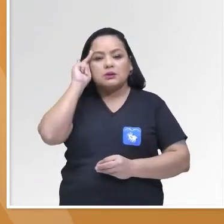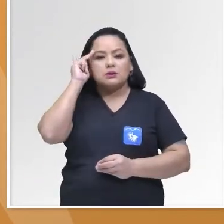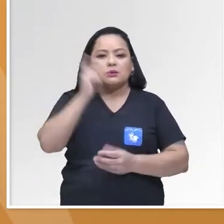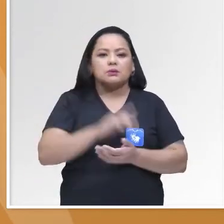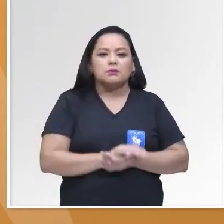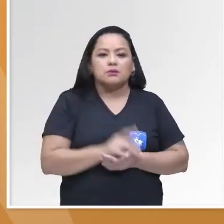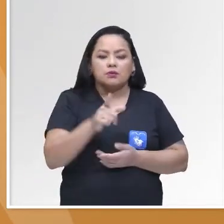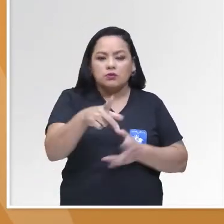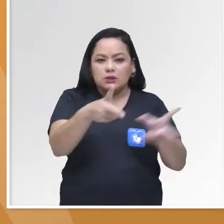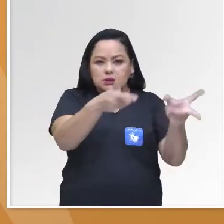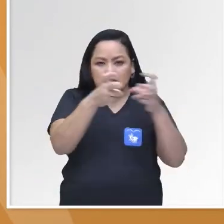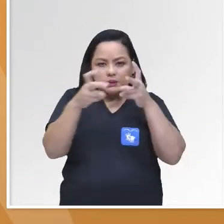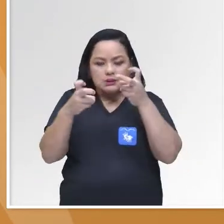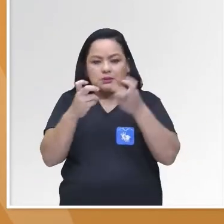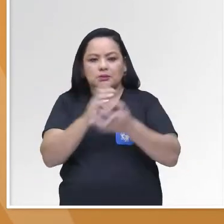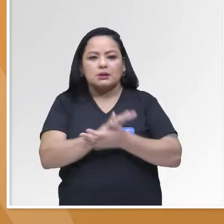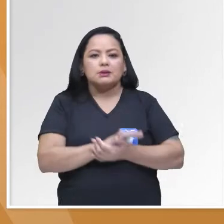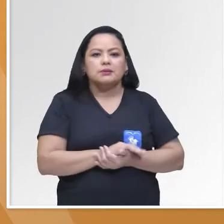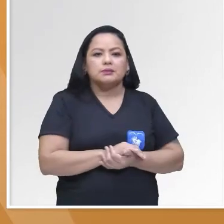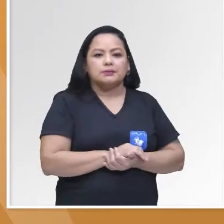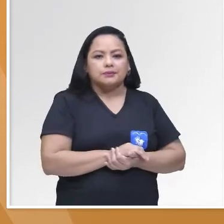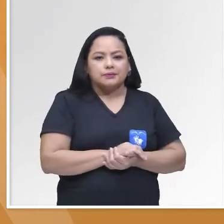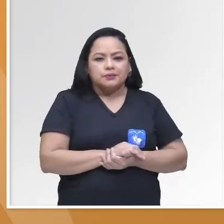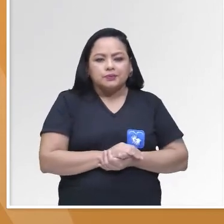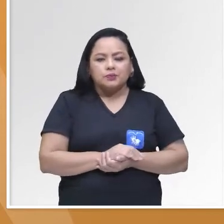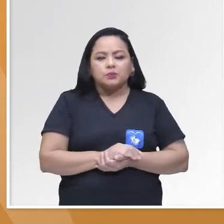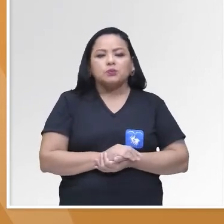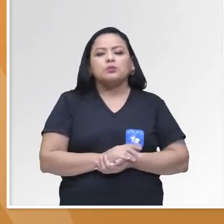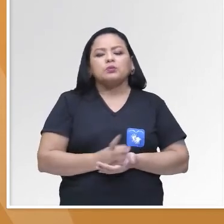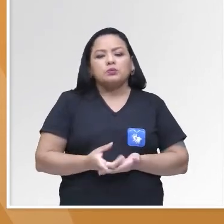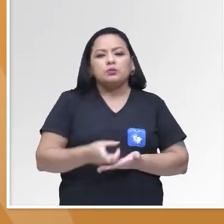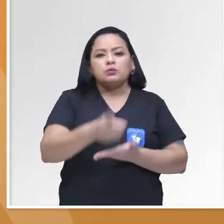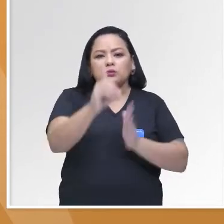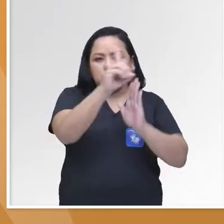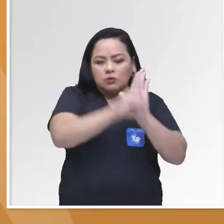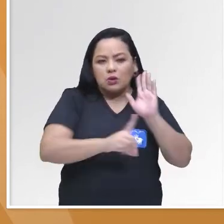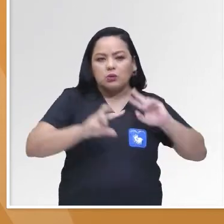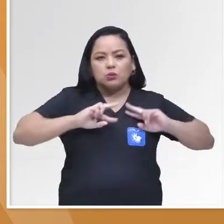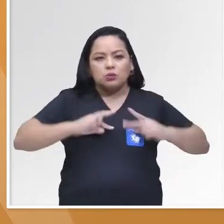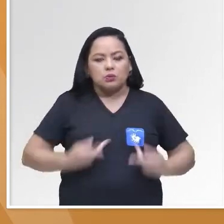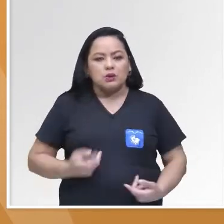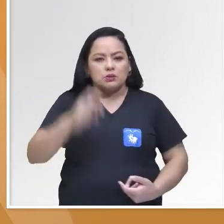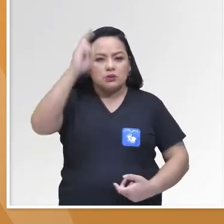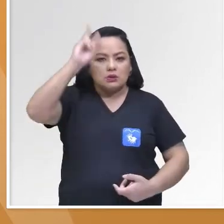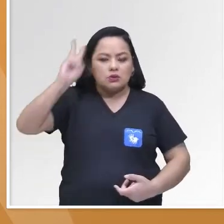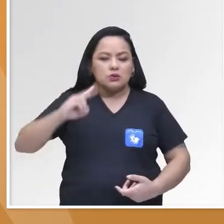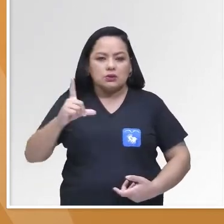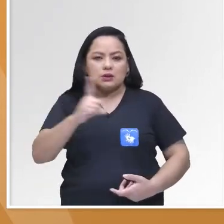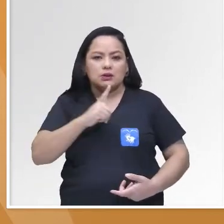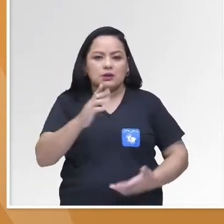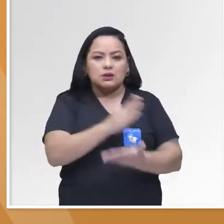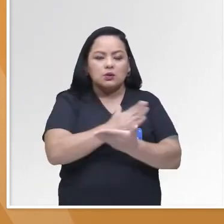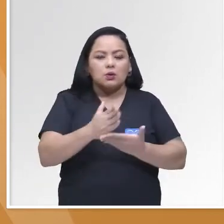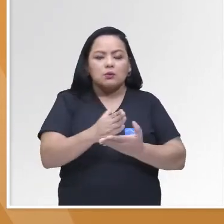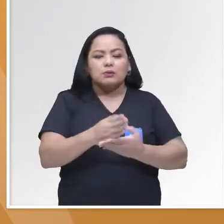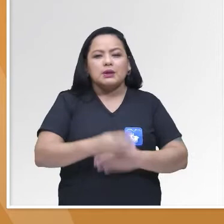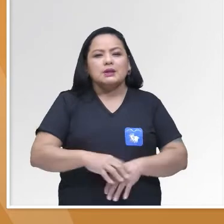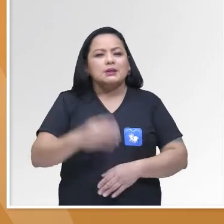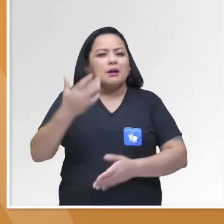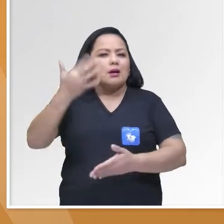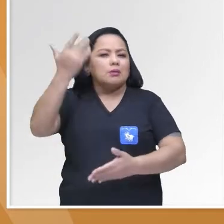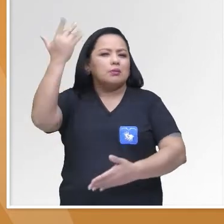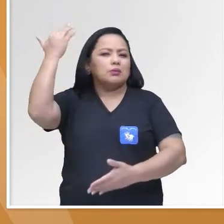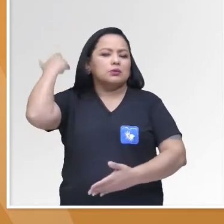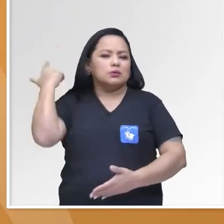Vocês observaram que os direitos humanos têm um histórico que começa na Idade Antiga,